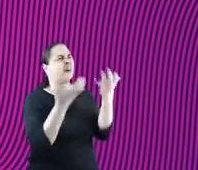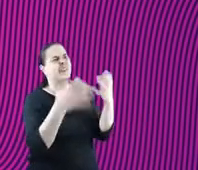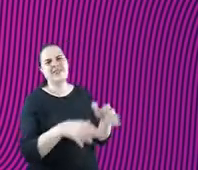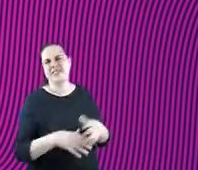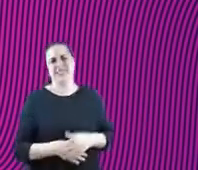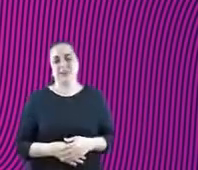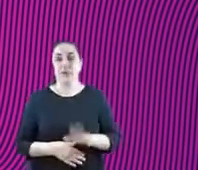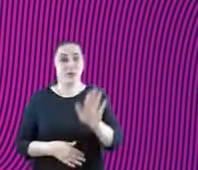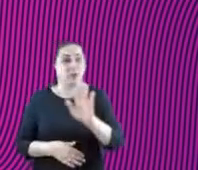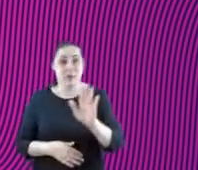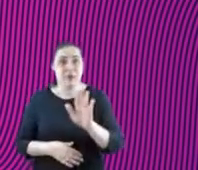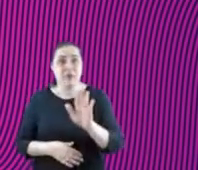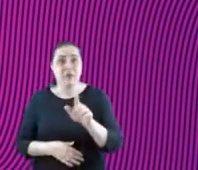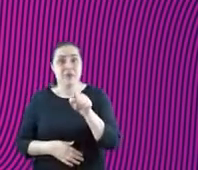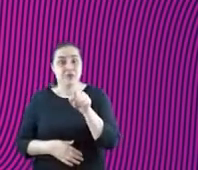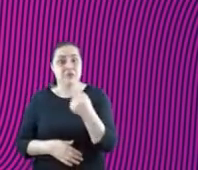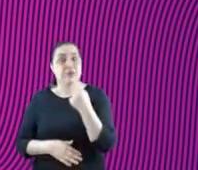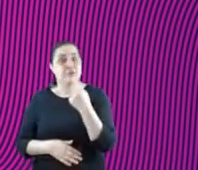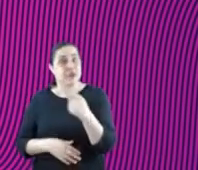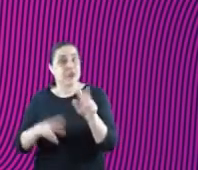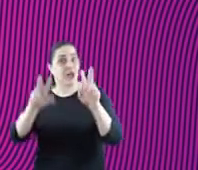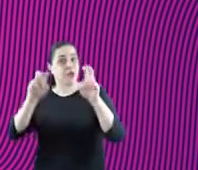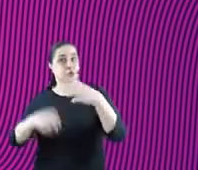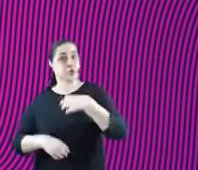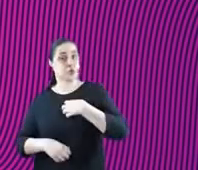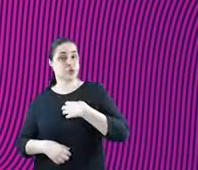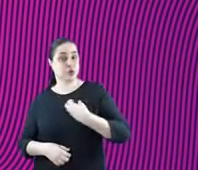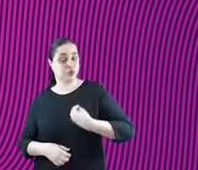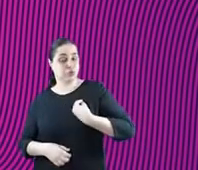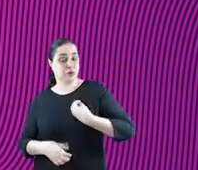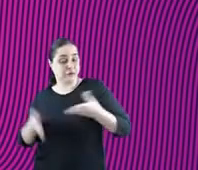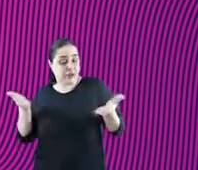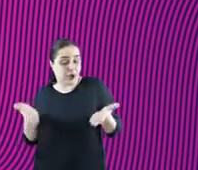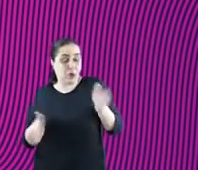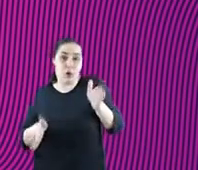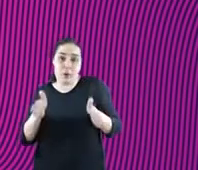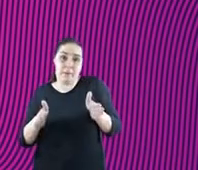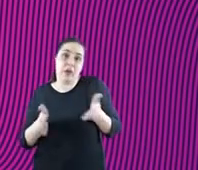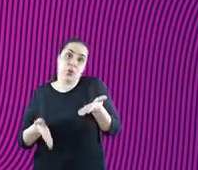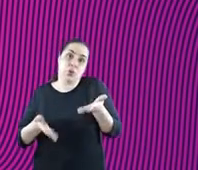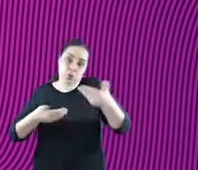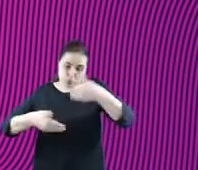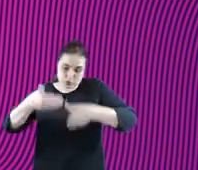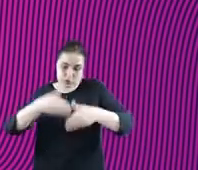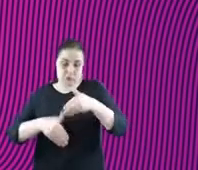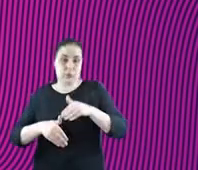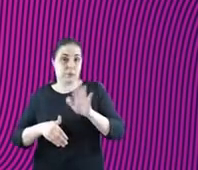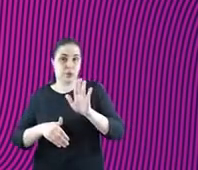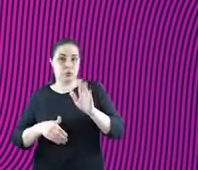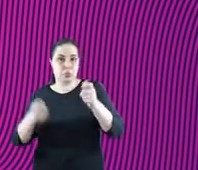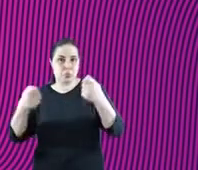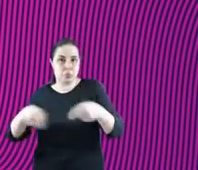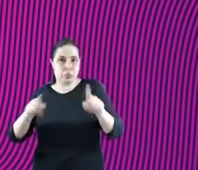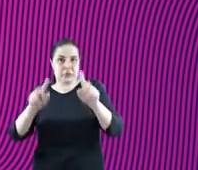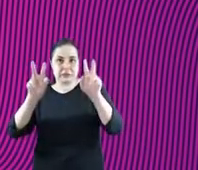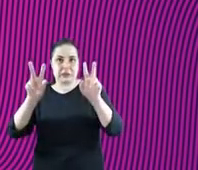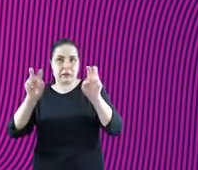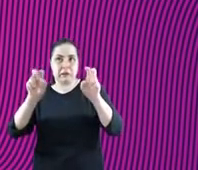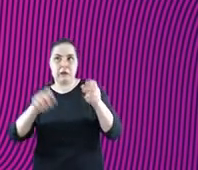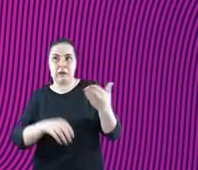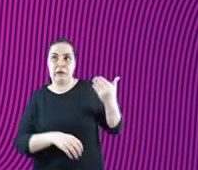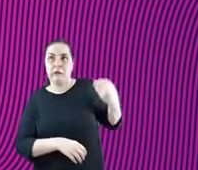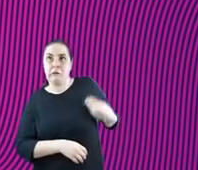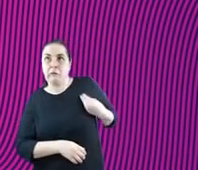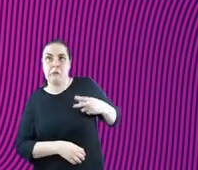da sua vida, você fala para outro psicólogo. Terapeuta. Nesse momento você precisa sim de um psicólogo,